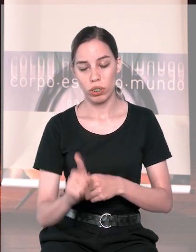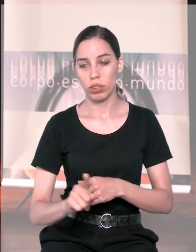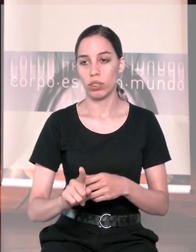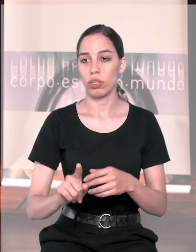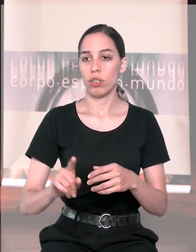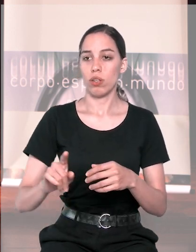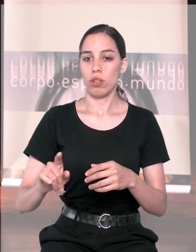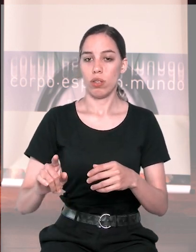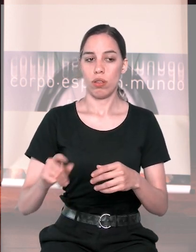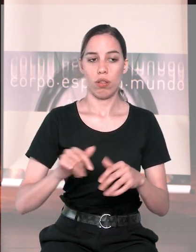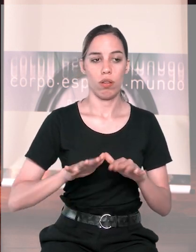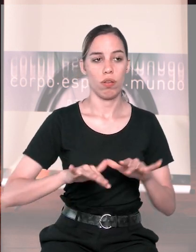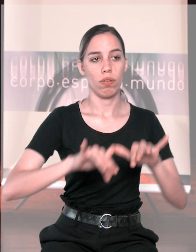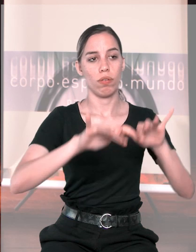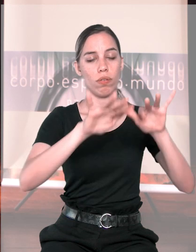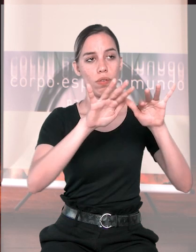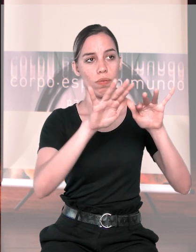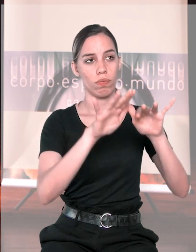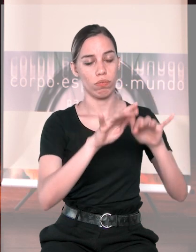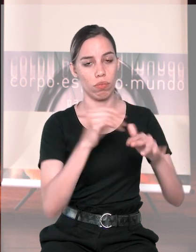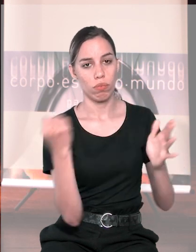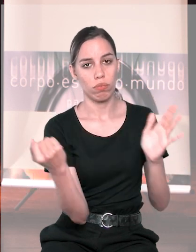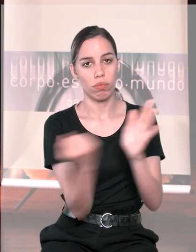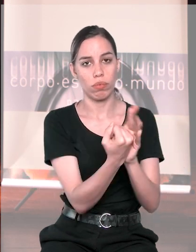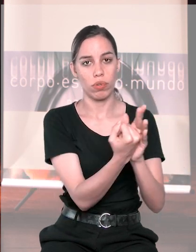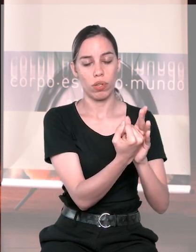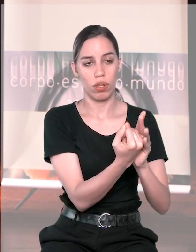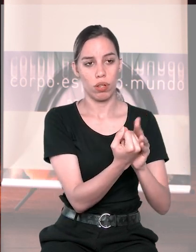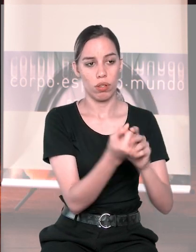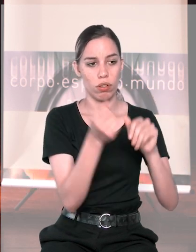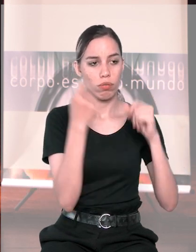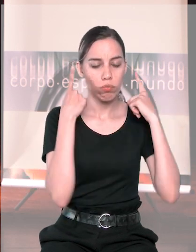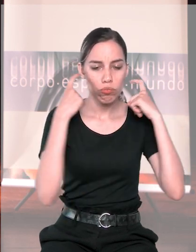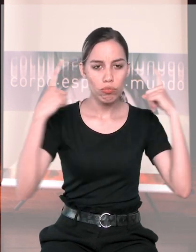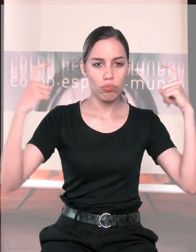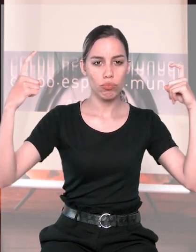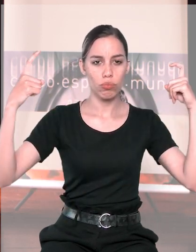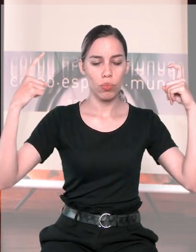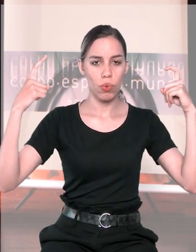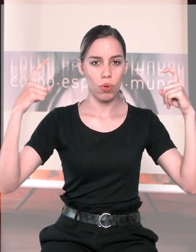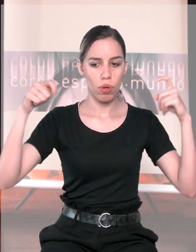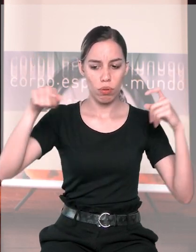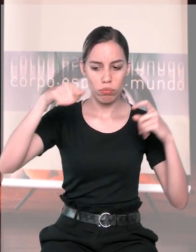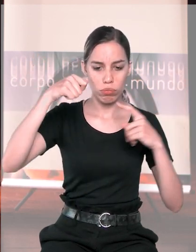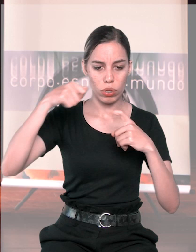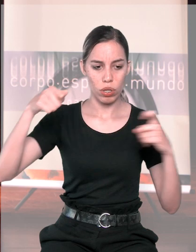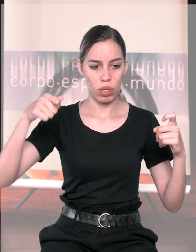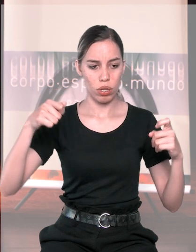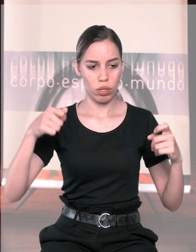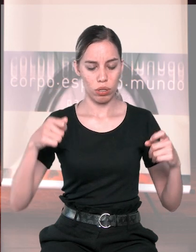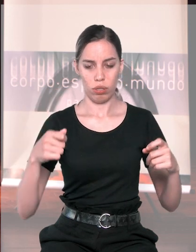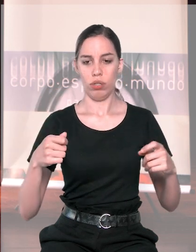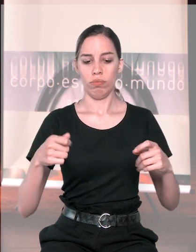o voo, a alvura, o símbolo, onde retumbam, ressoam em ecos heterogêneos,